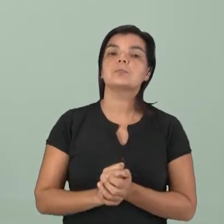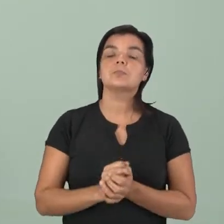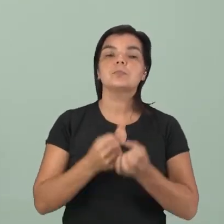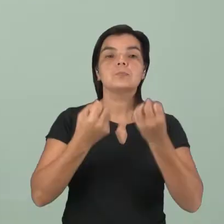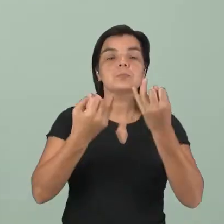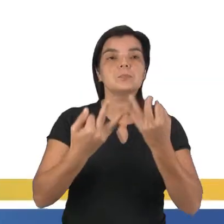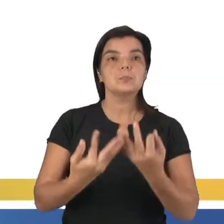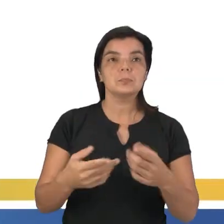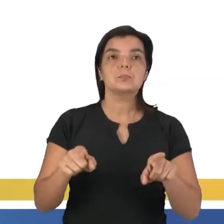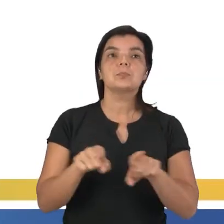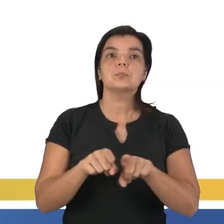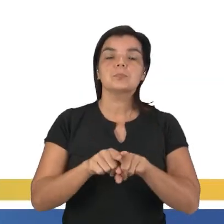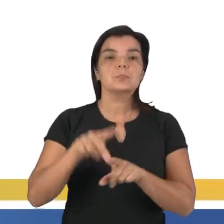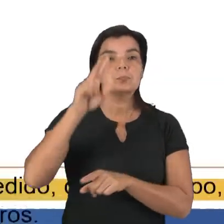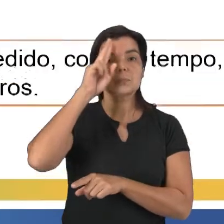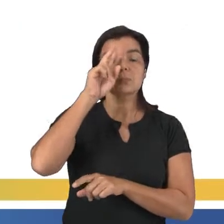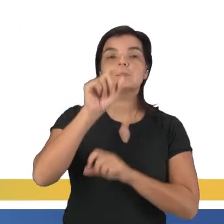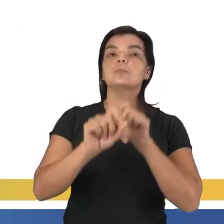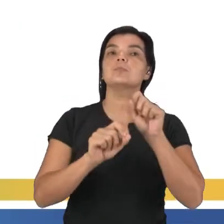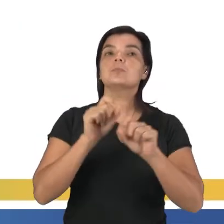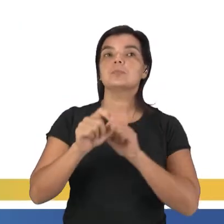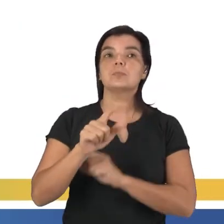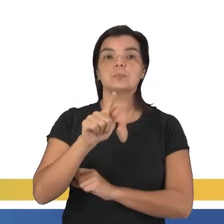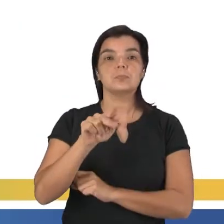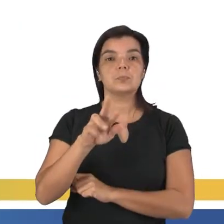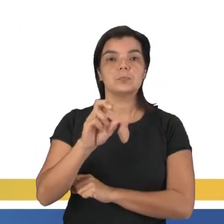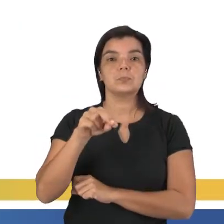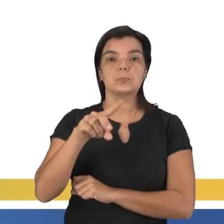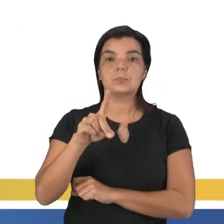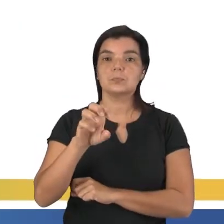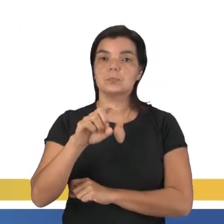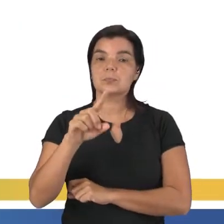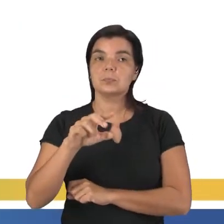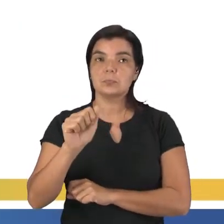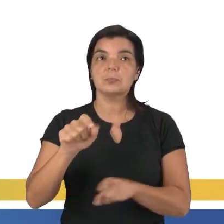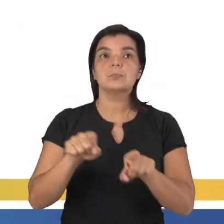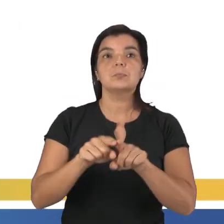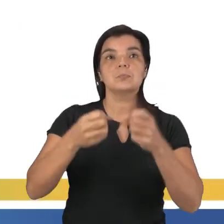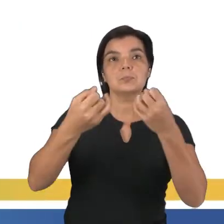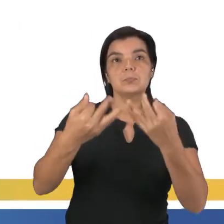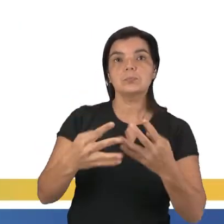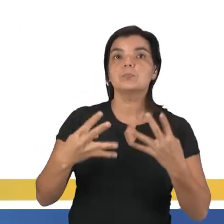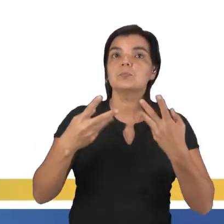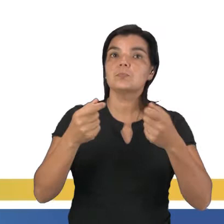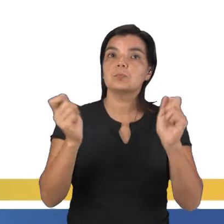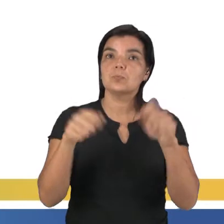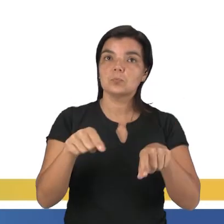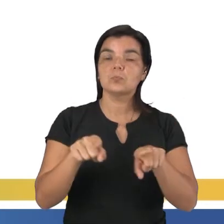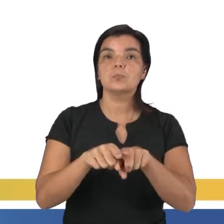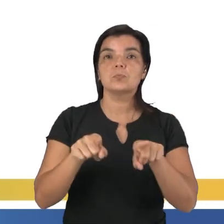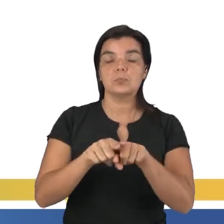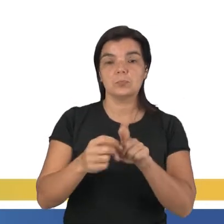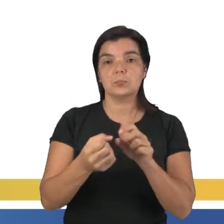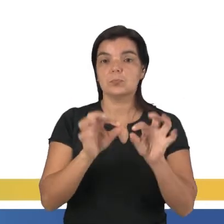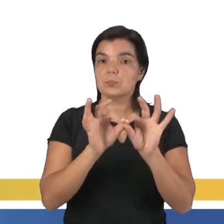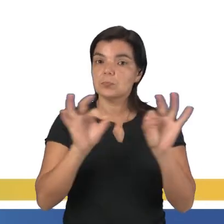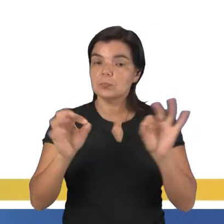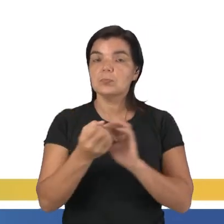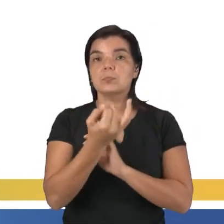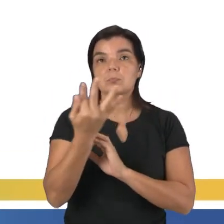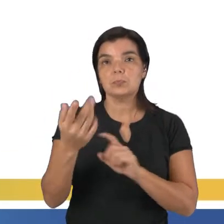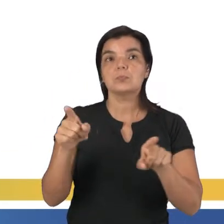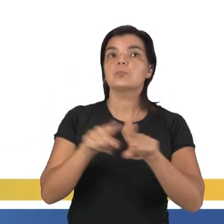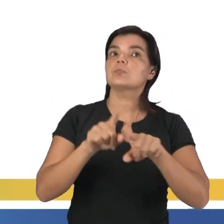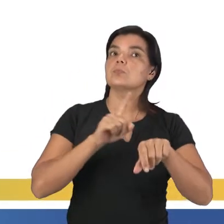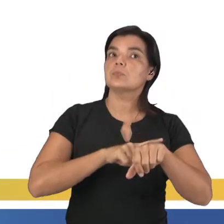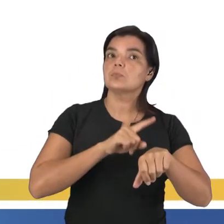leitura, né? A gente tem que relembrar novamente o que é uma grandeza, né? Definimos por grandeza tudo aquilo que pode ser contado e medido, como